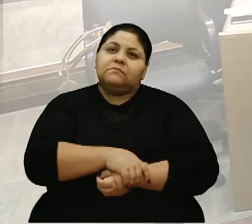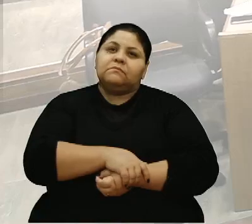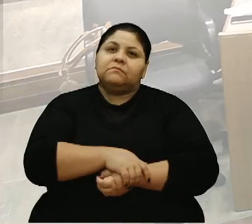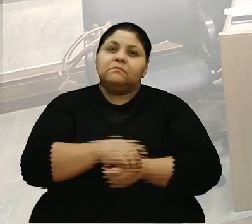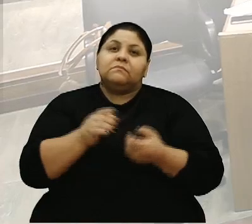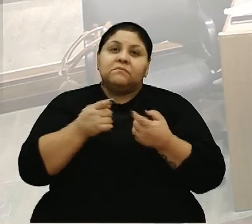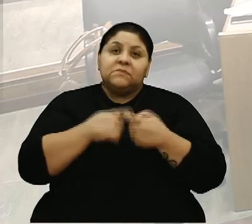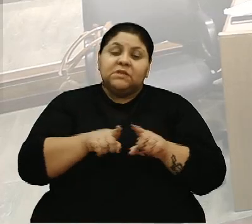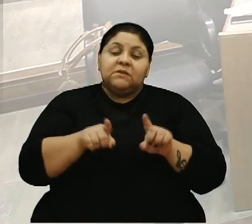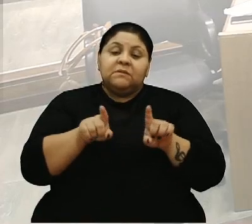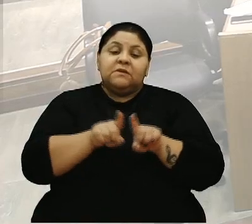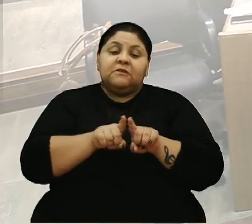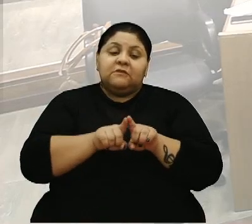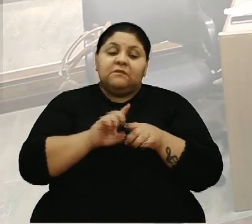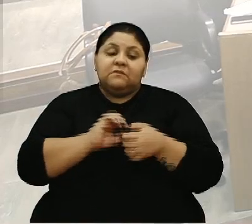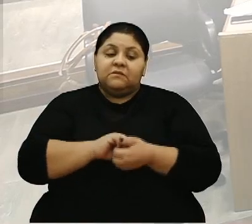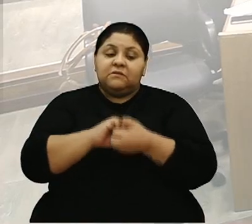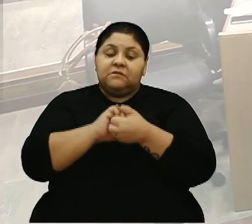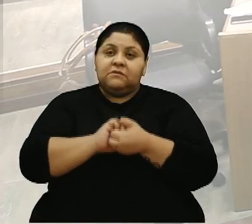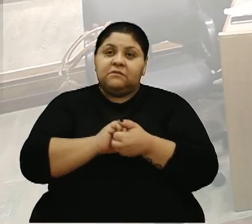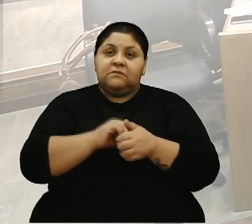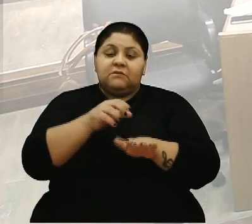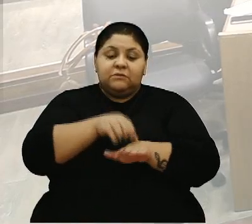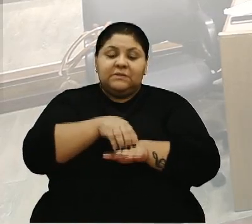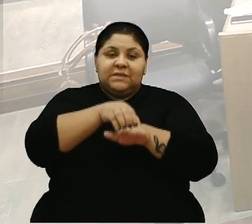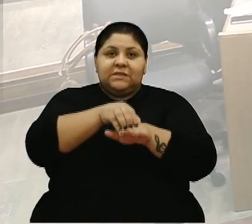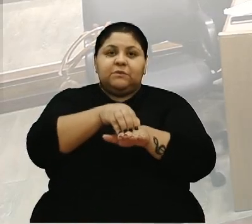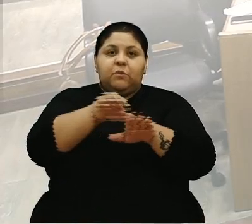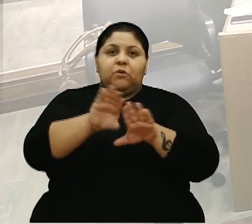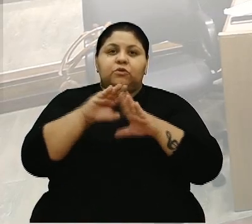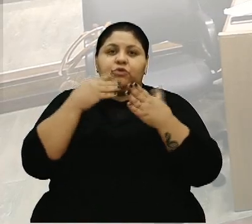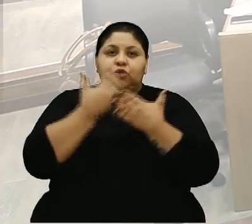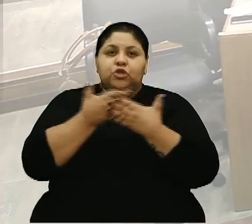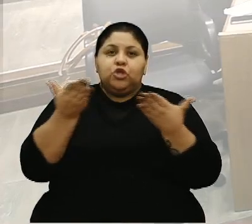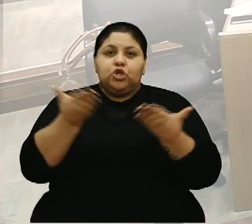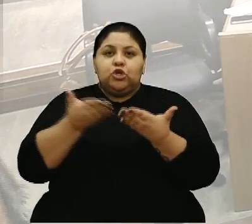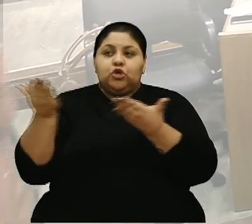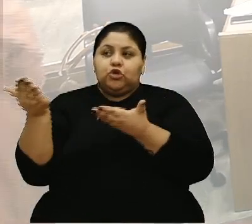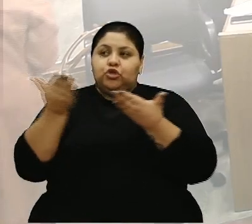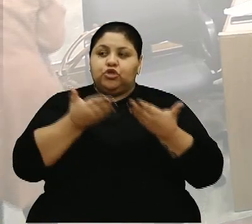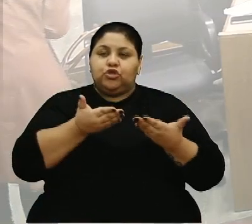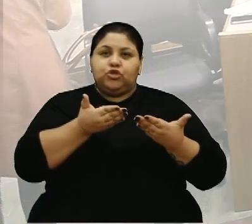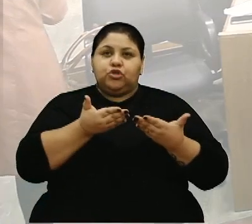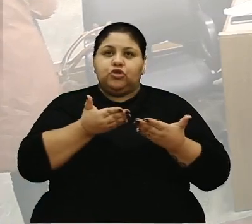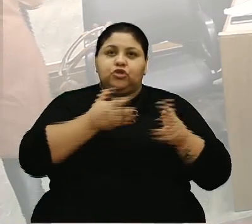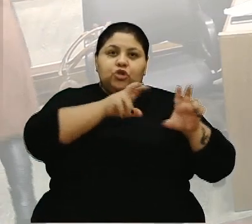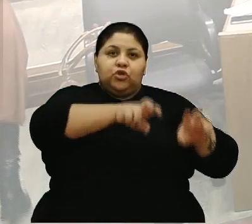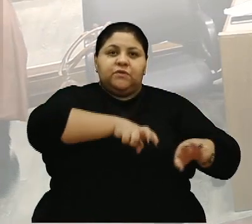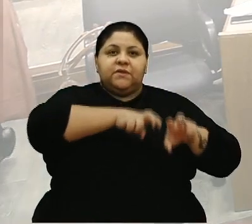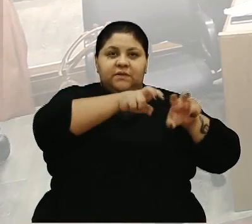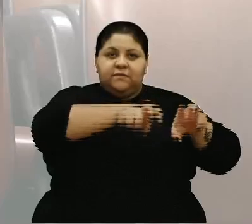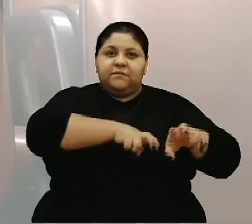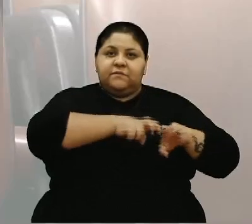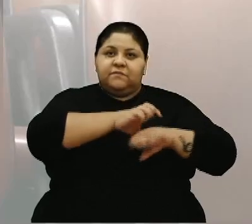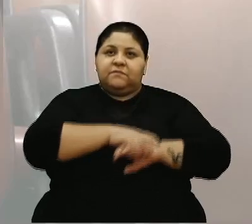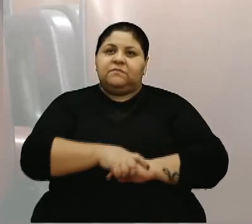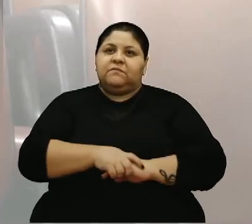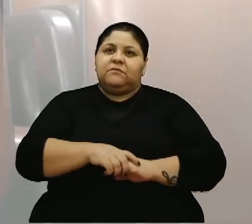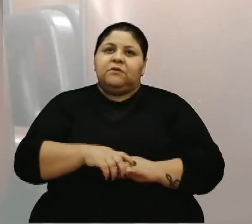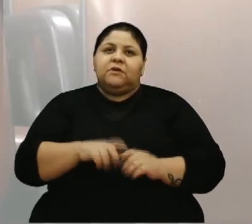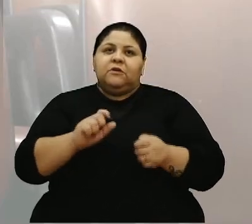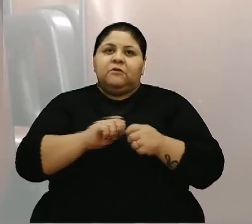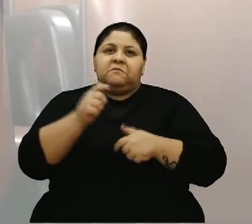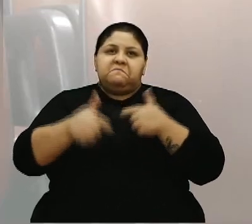em especial, quero cumprimentar o transporte escolar, que hoje estão nós visitando, o pessoal aí do interior, que faz um